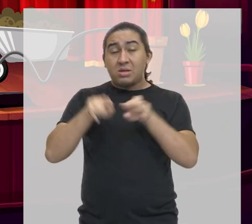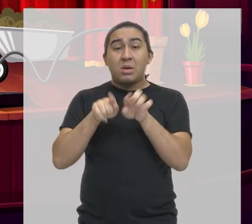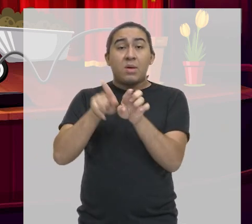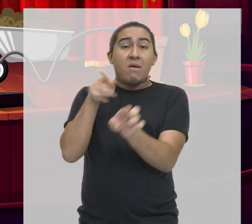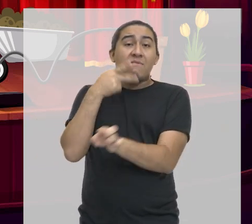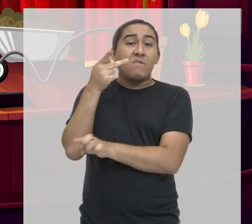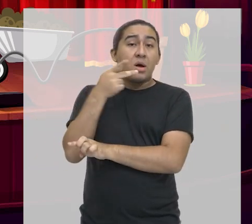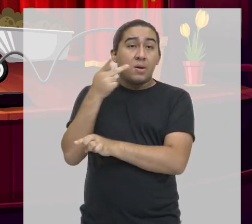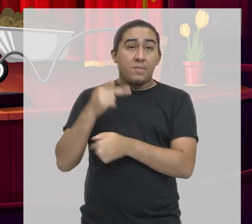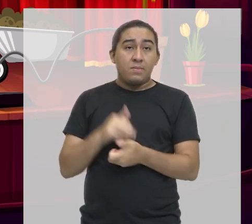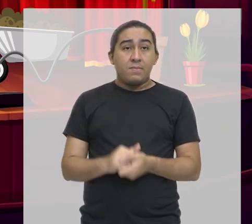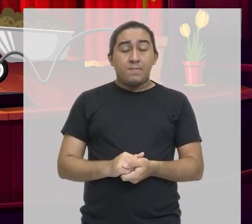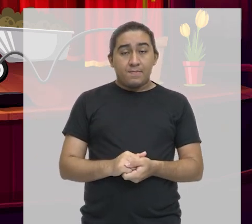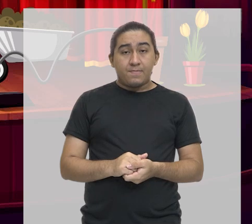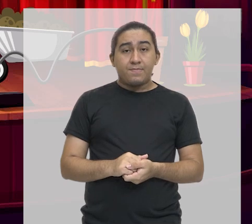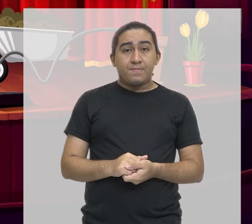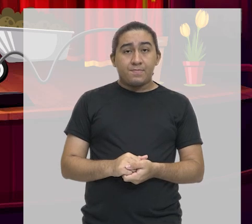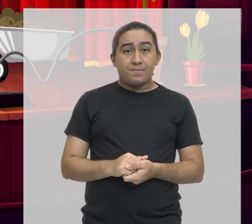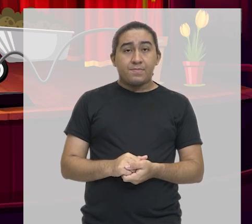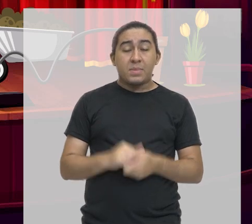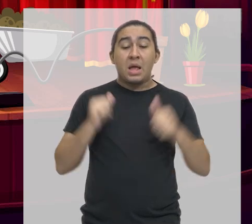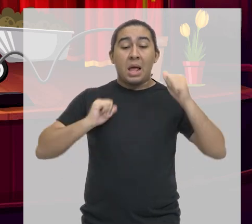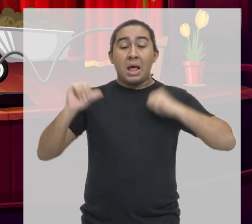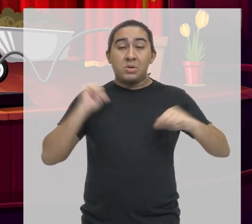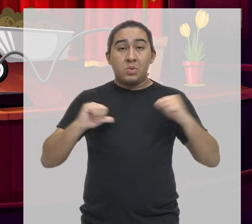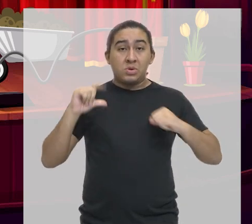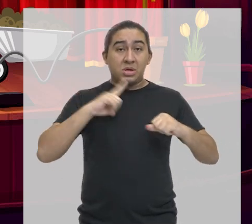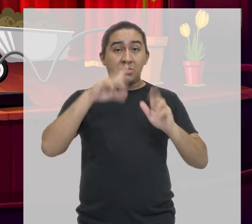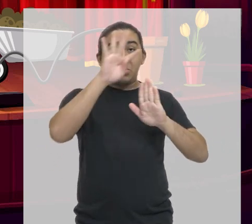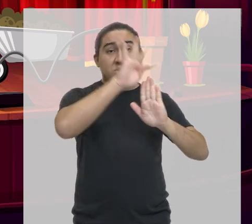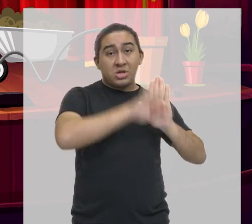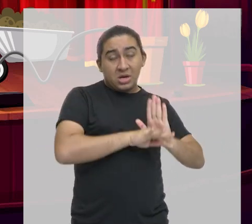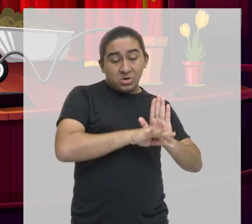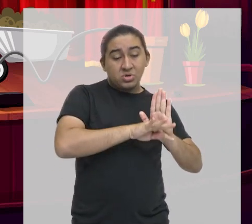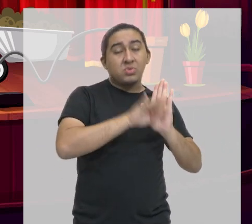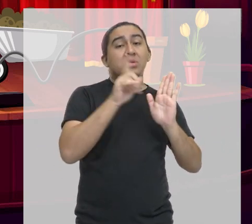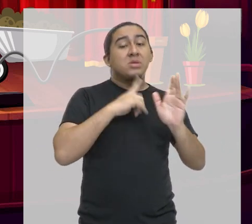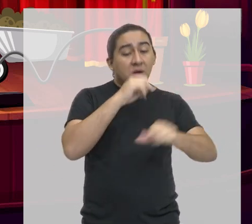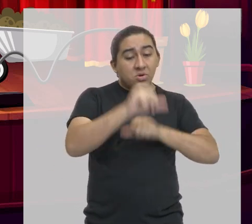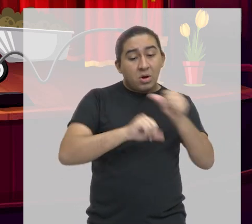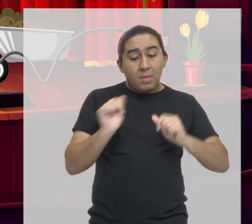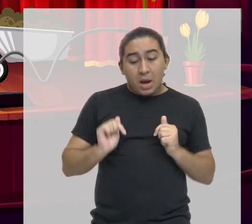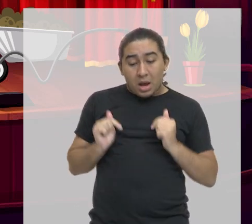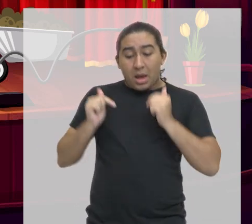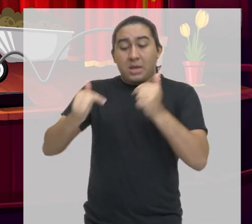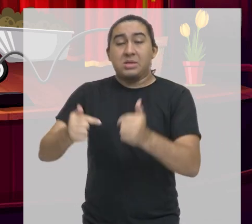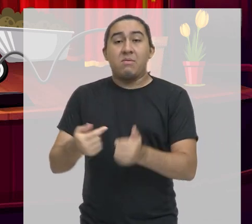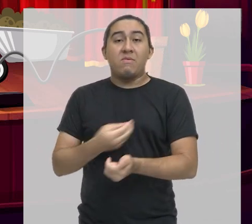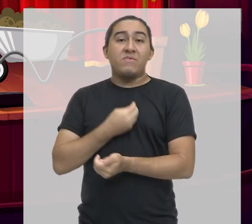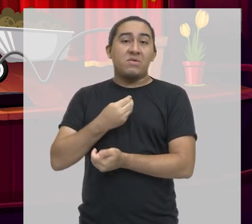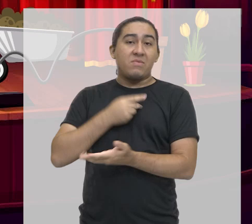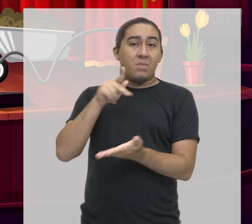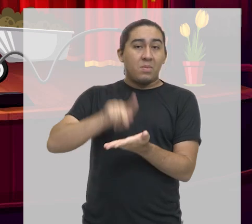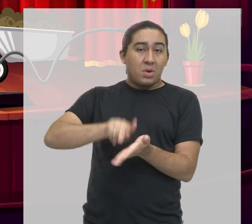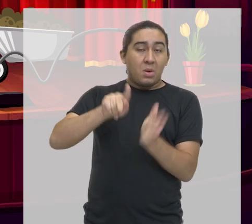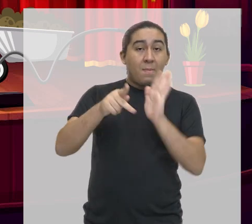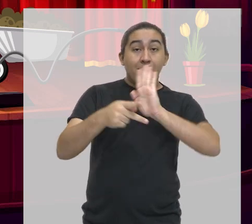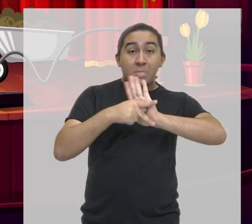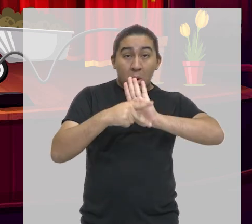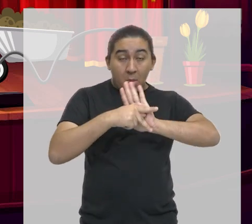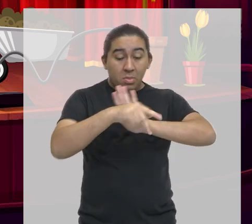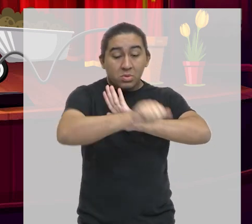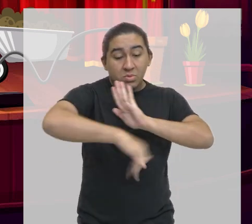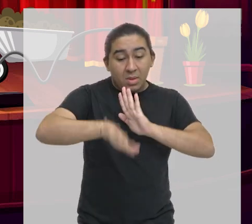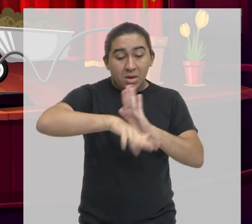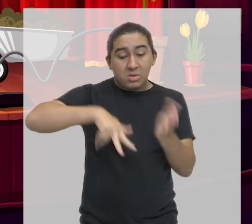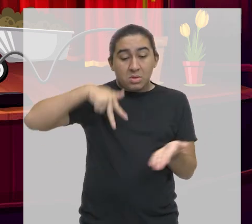fala. O ator transforma o texto dramático em ação viva no palco. Tá? E qual